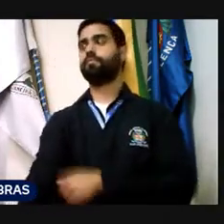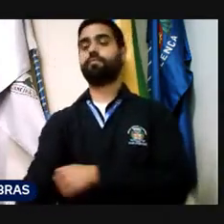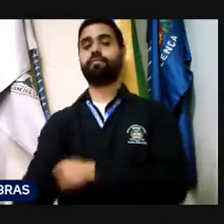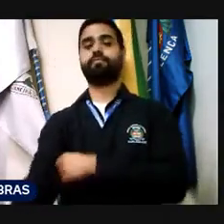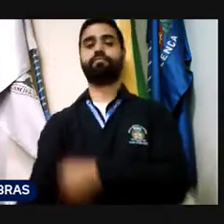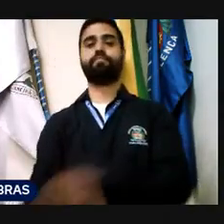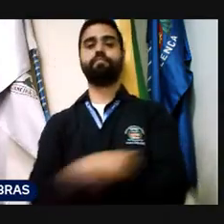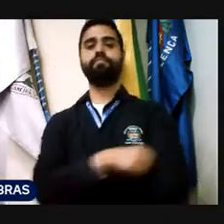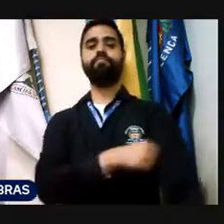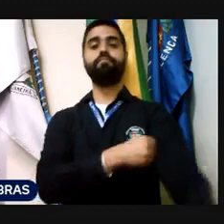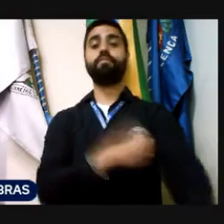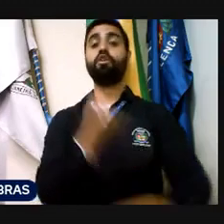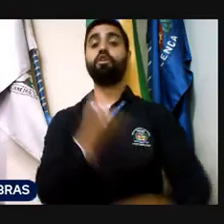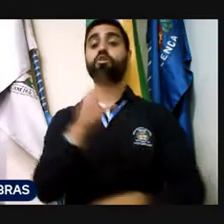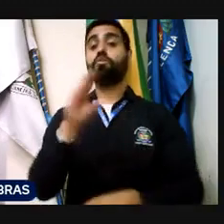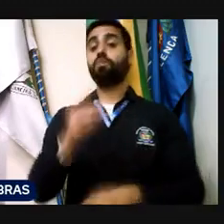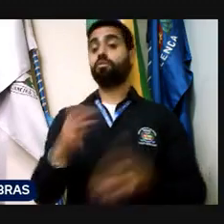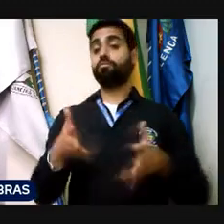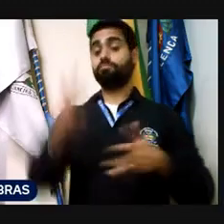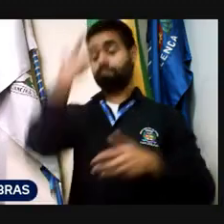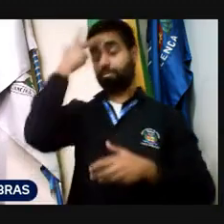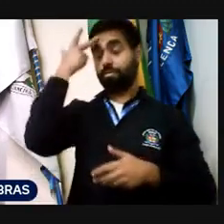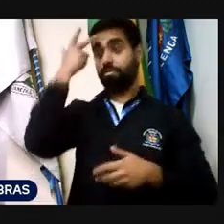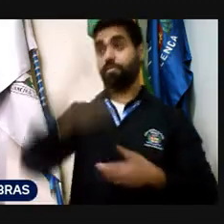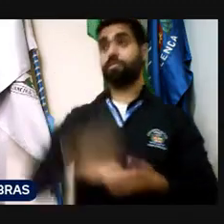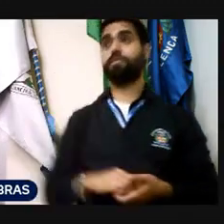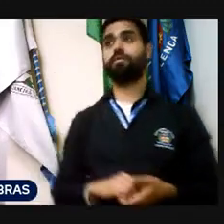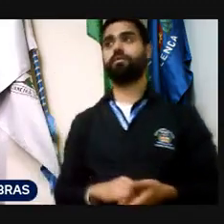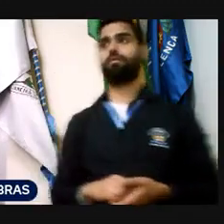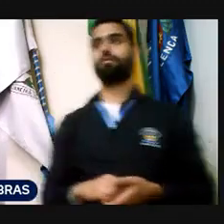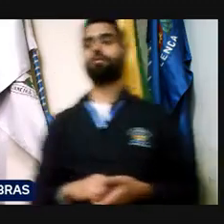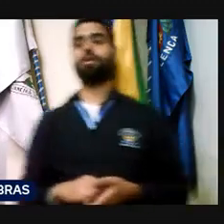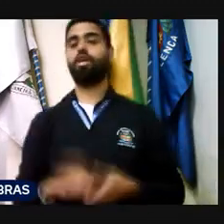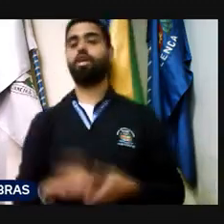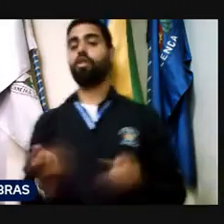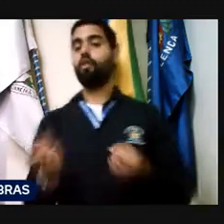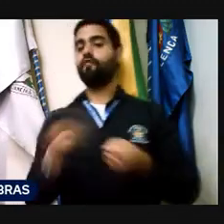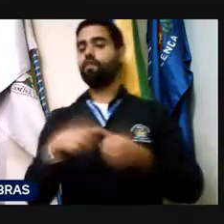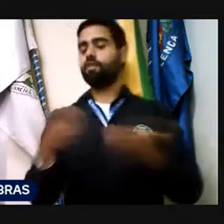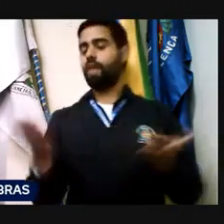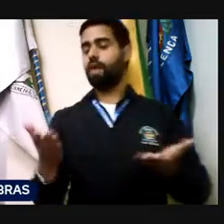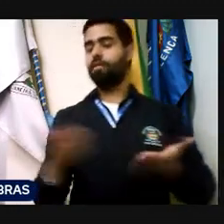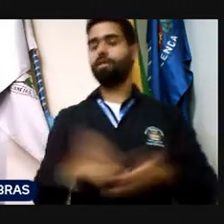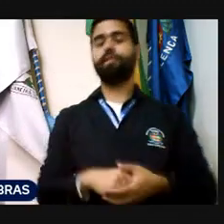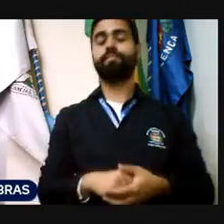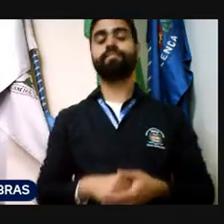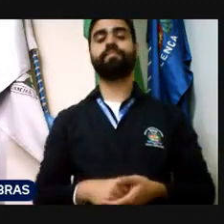primeira sessão ordinária, retomando os nossos trabalhos do parlamentar.